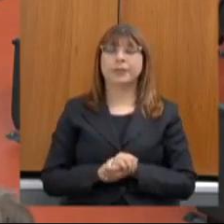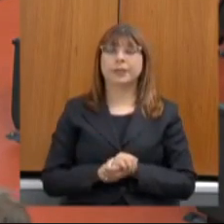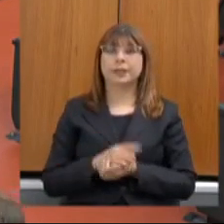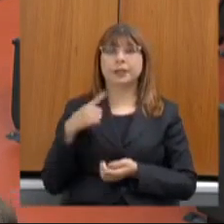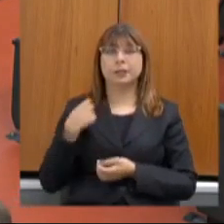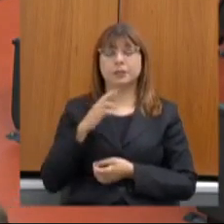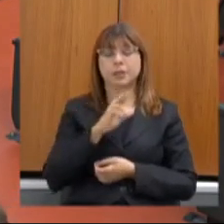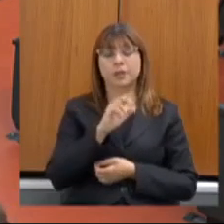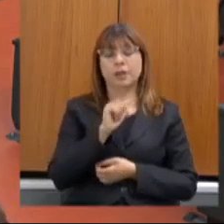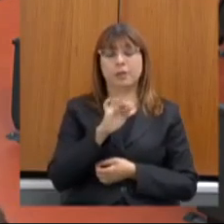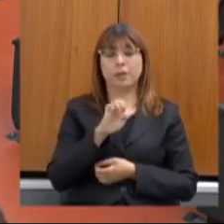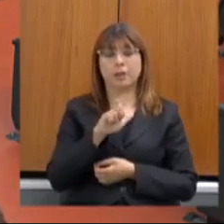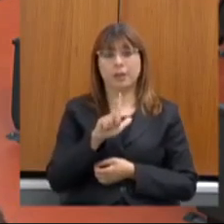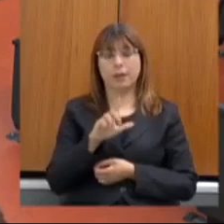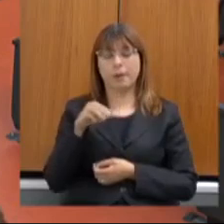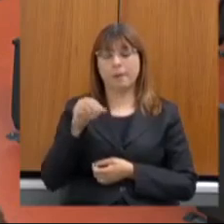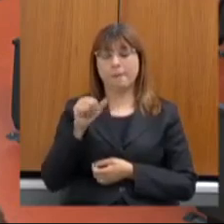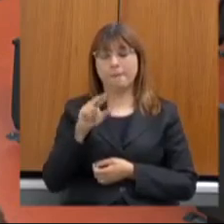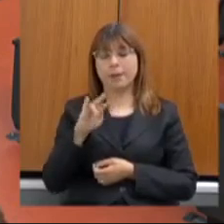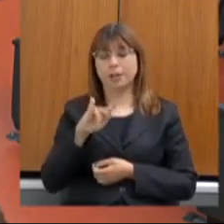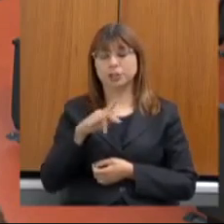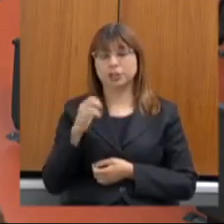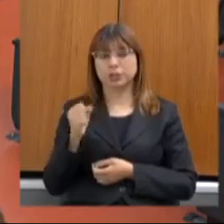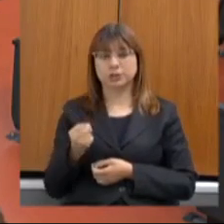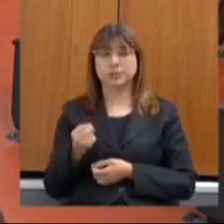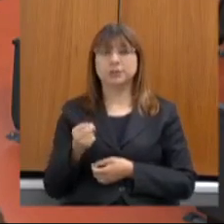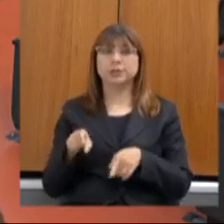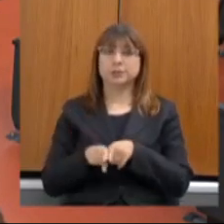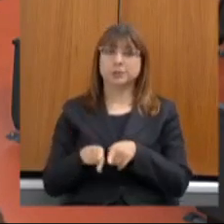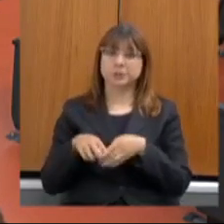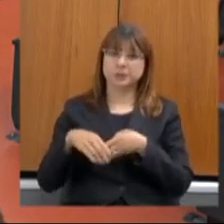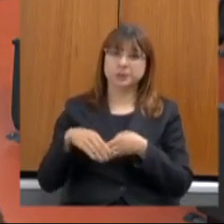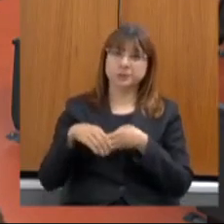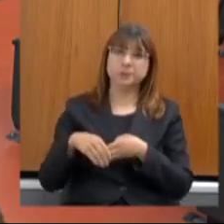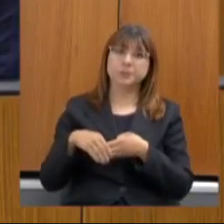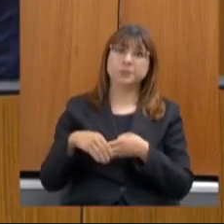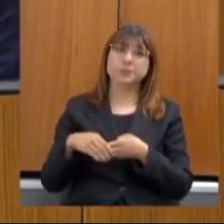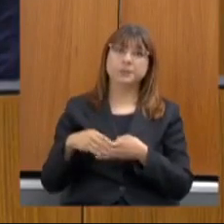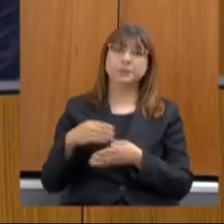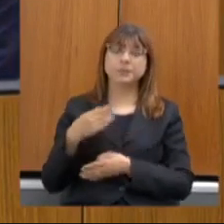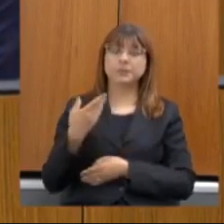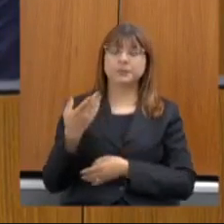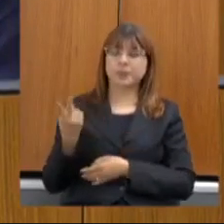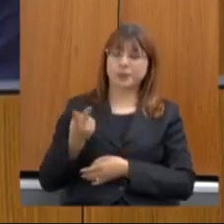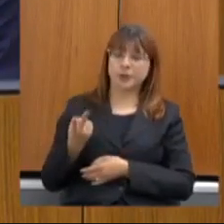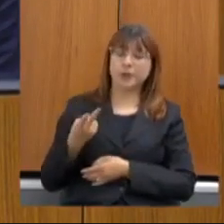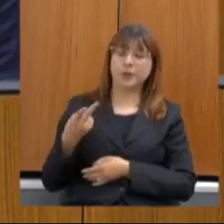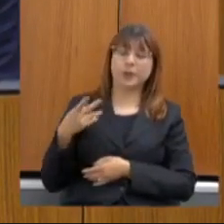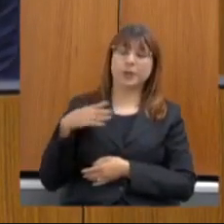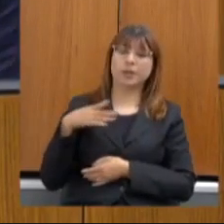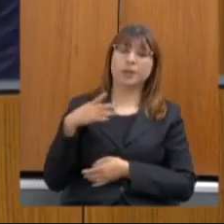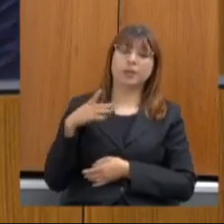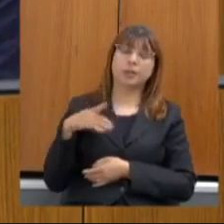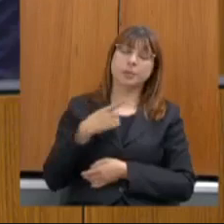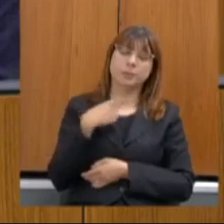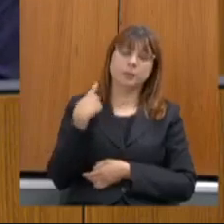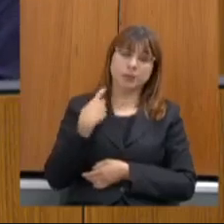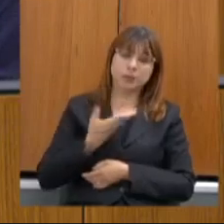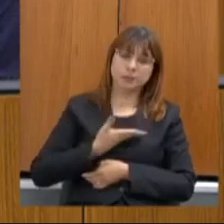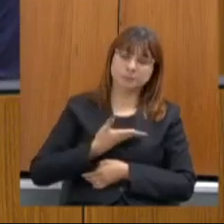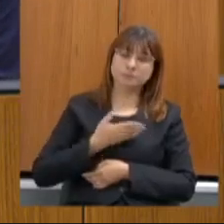Deputado Rafael Martins completar no amigo deputado Gil Pereira e deputado a Beatriz Cerqueira